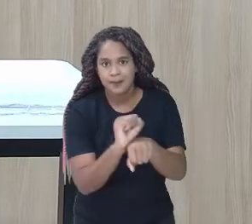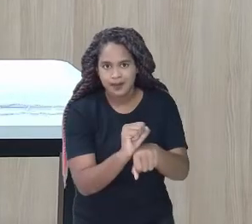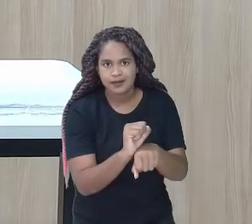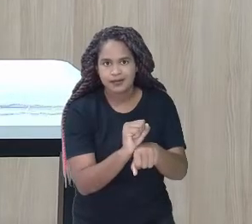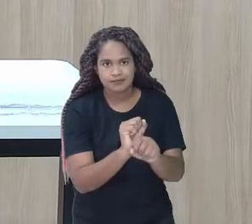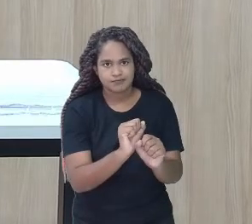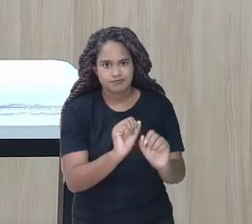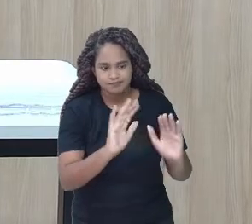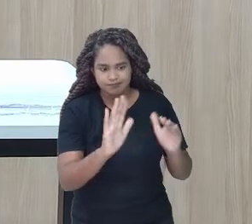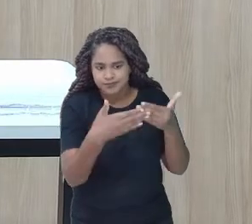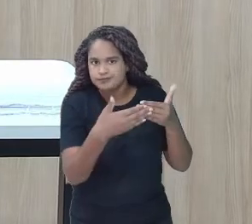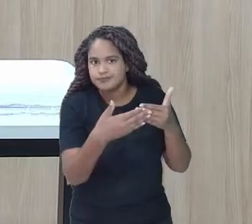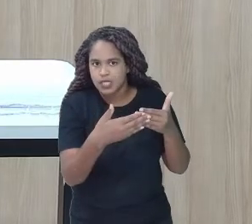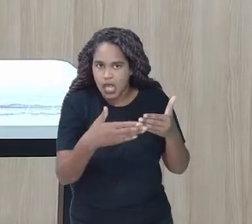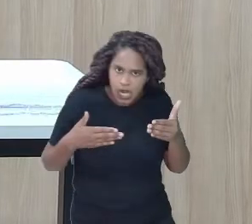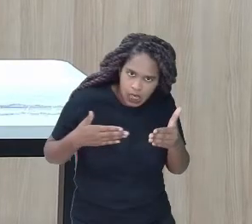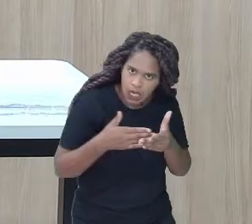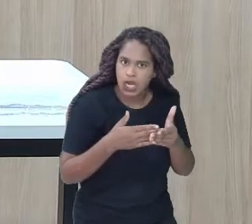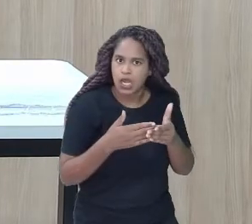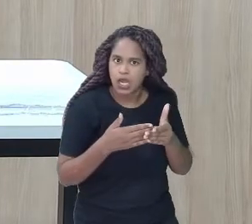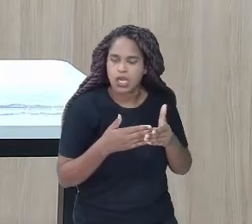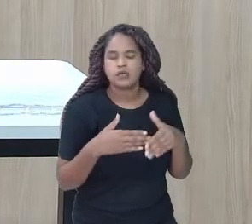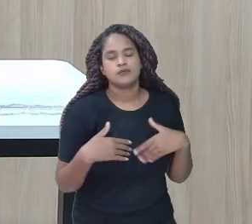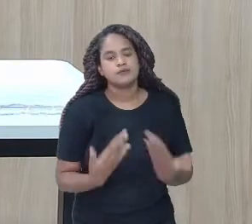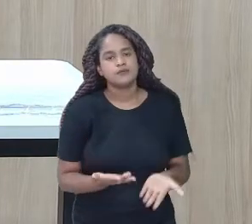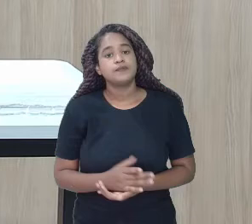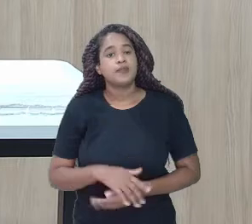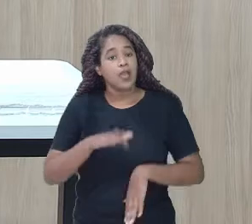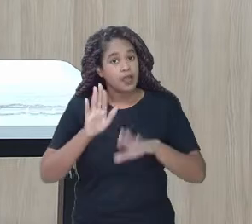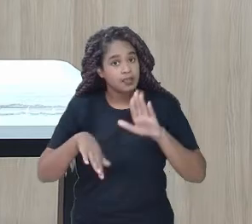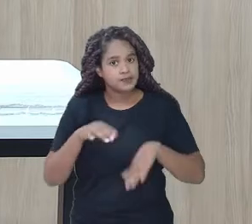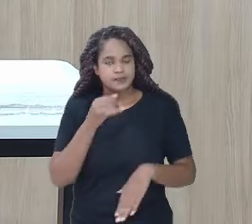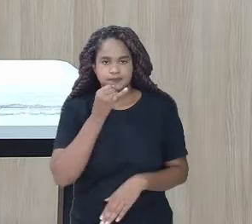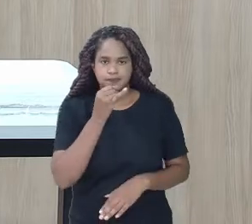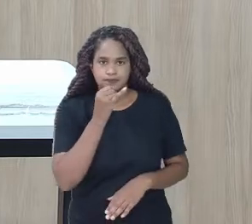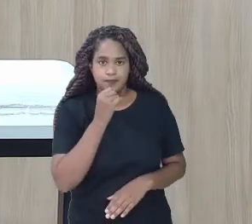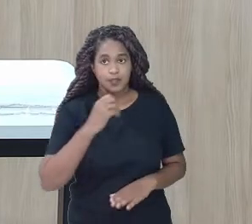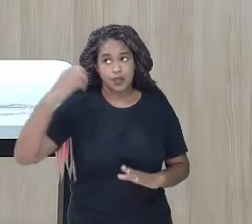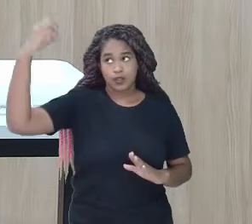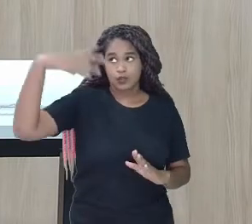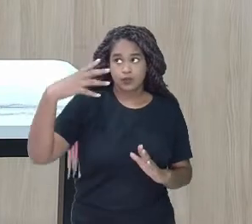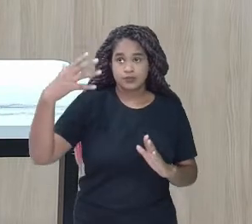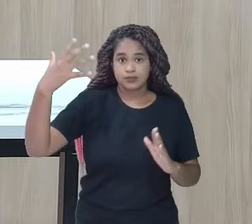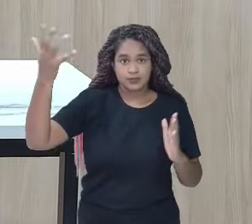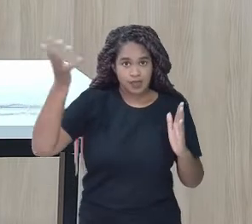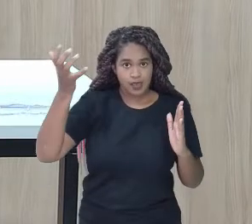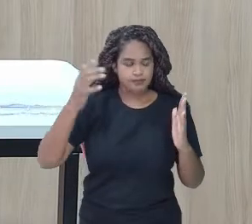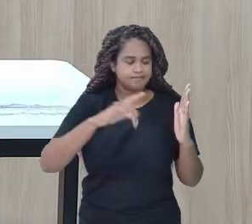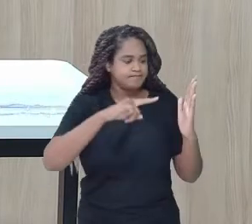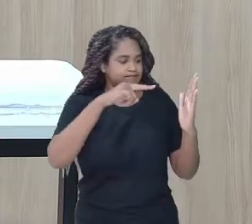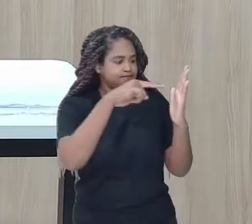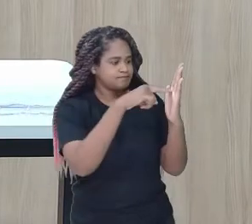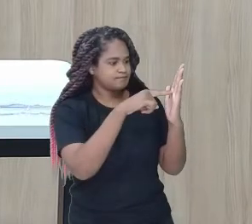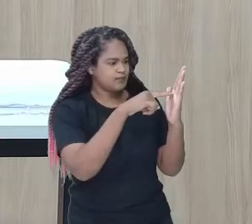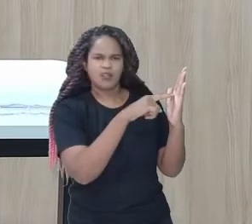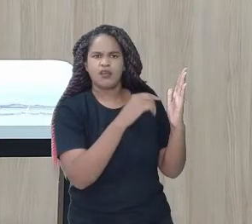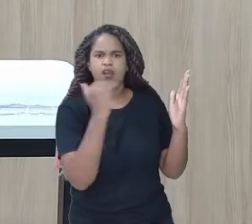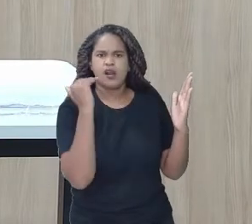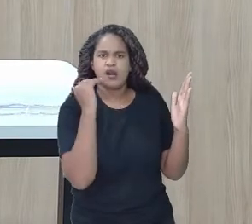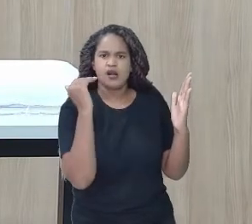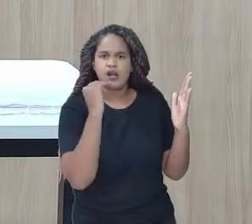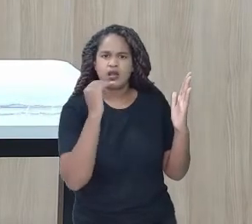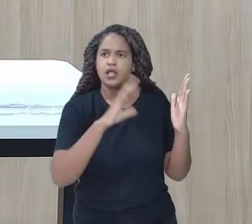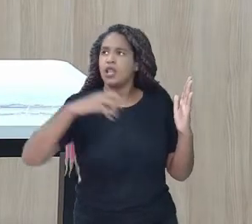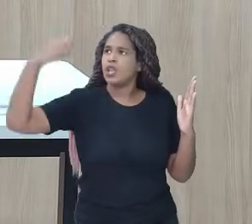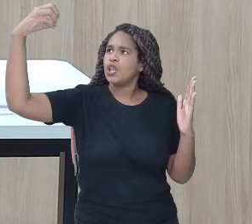corrente elétrica. Às vezes você vai ligar uma lâmpada, o interruptor está com defeito, ele não consegue dar passagem à